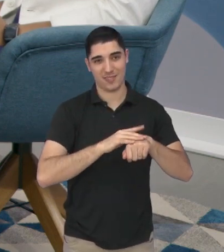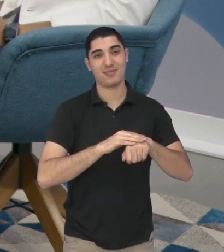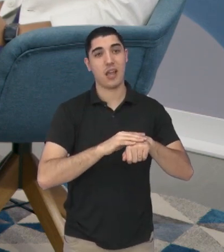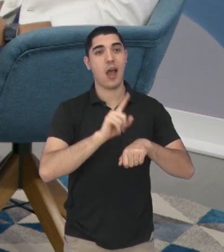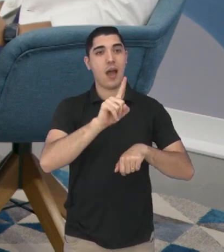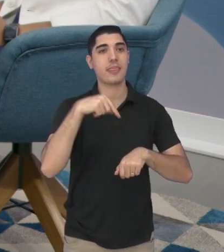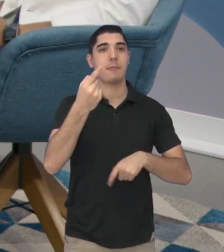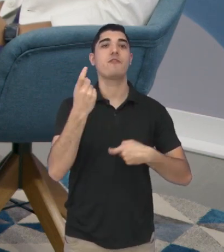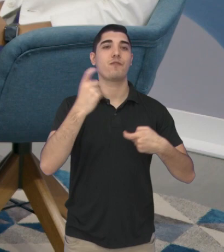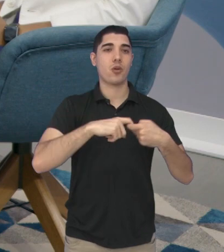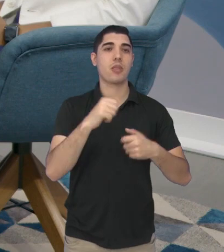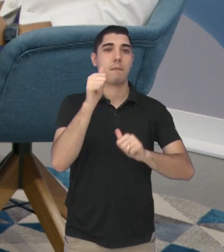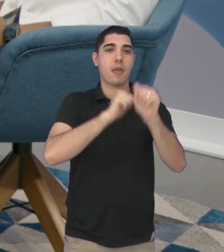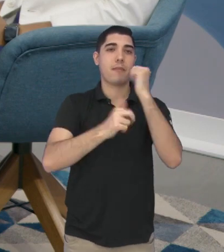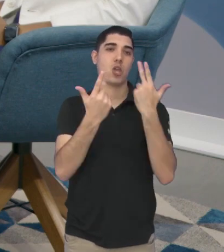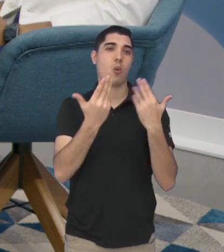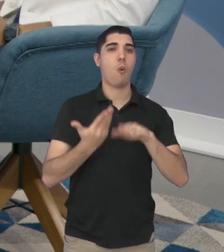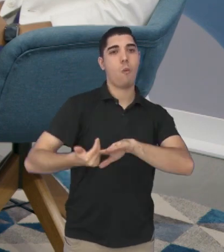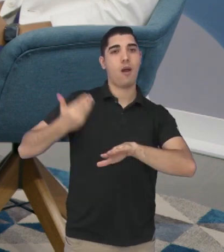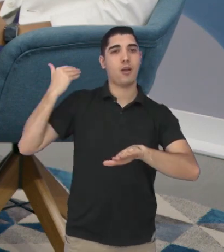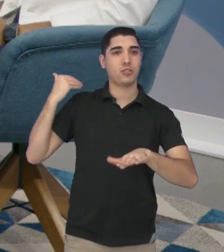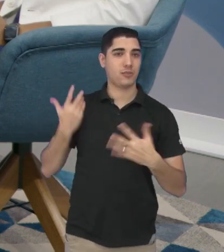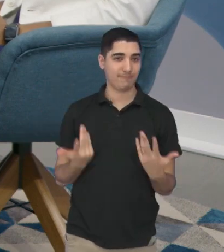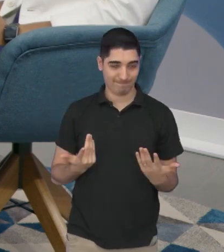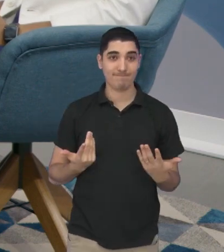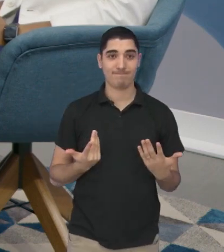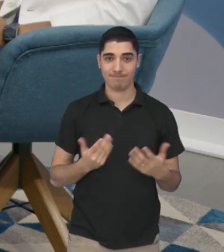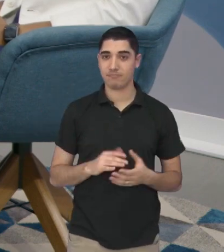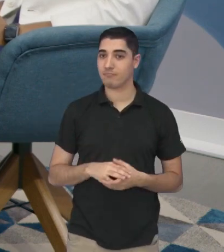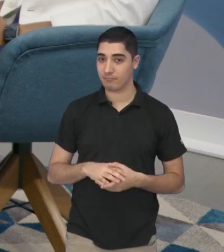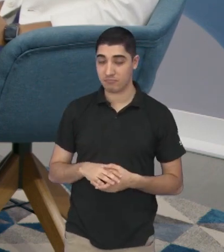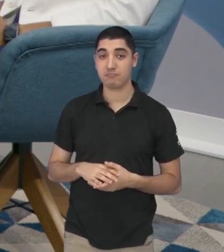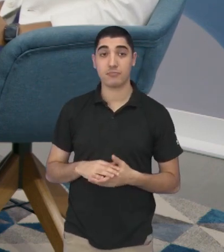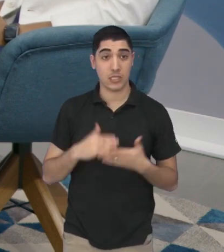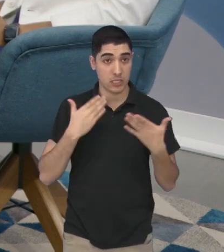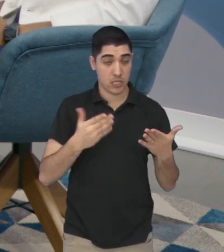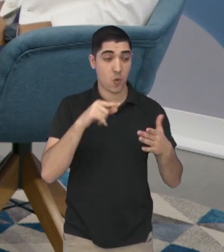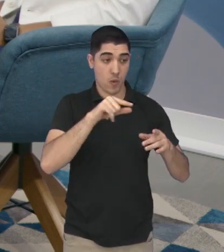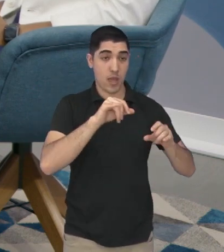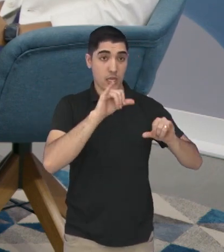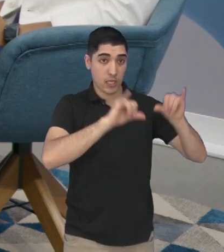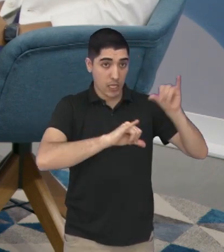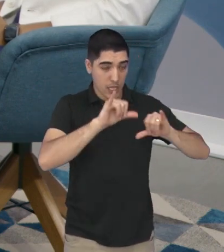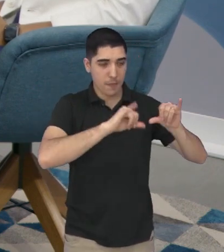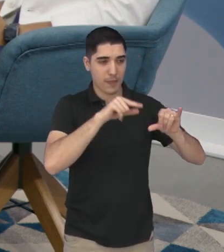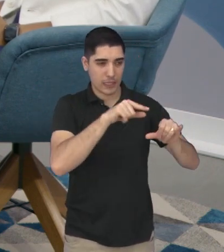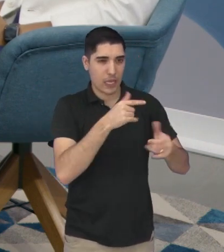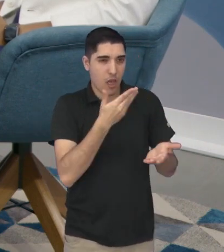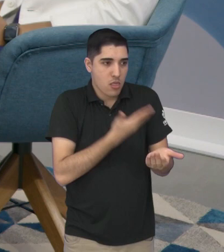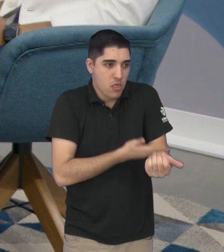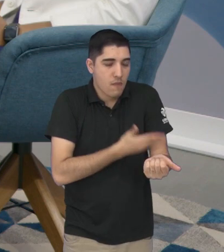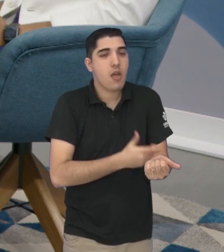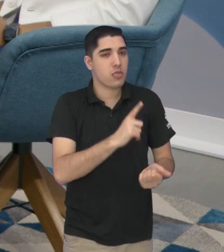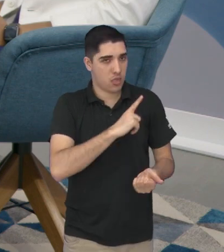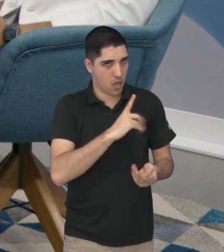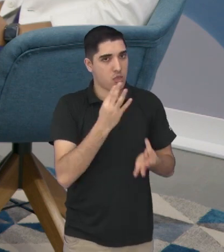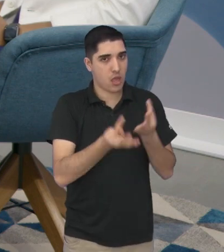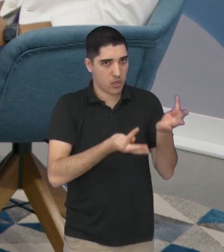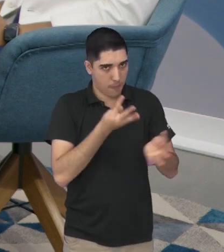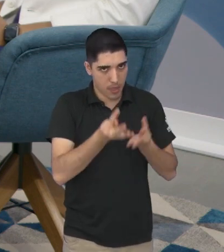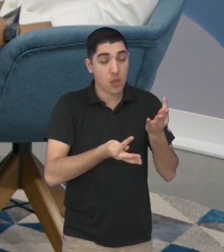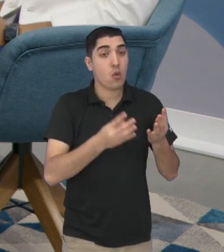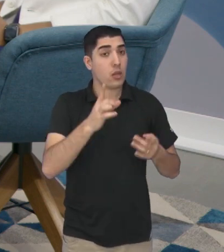ele daqui a pouco vai estar bebendo como bebia antes. Pode botar tudo a perder. Exatamente. Então, dependência química tem tratamento, nós temos hoje uma